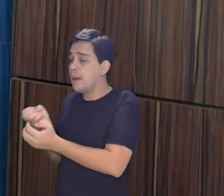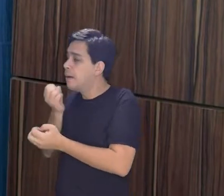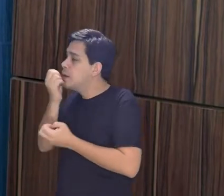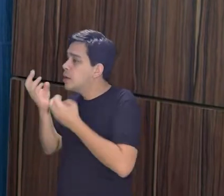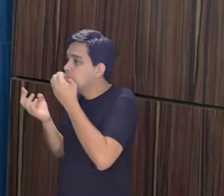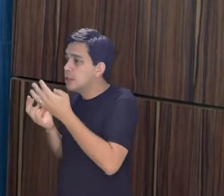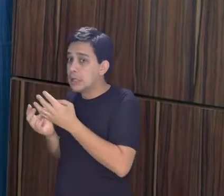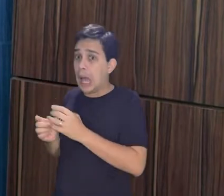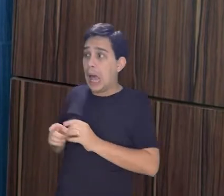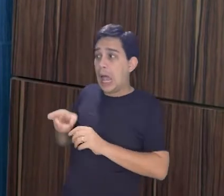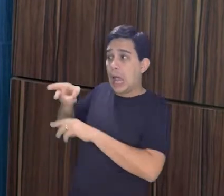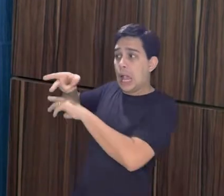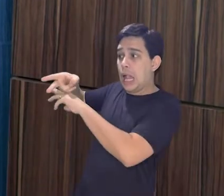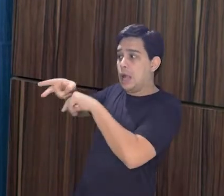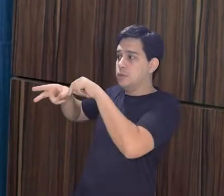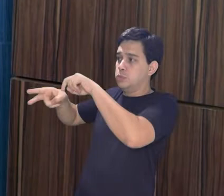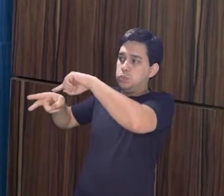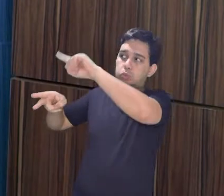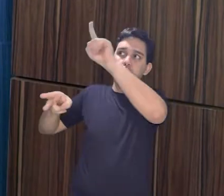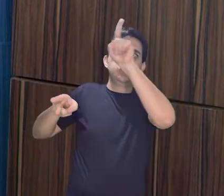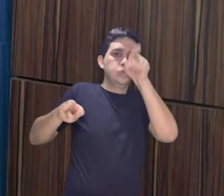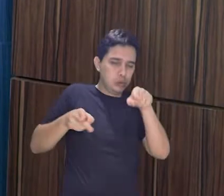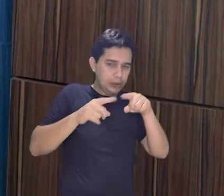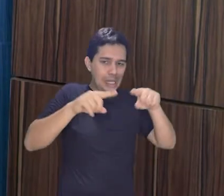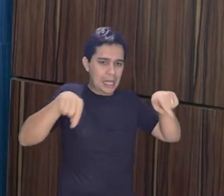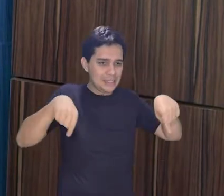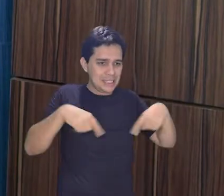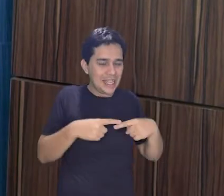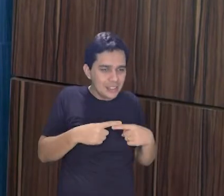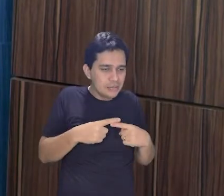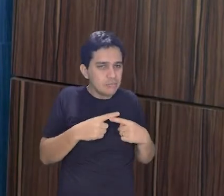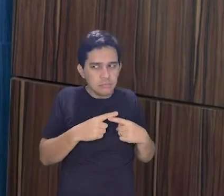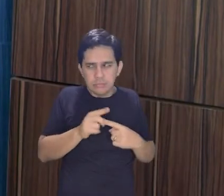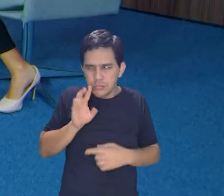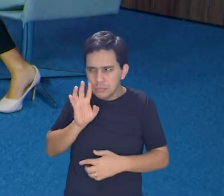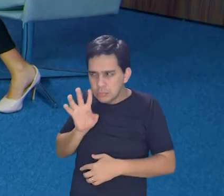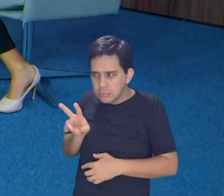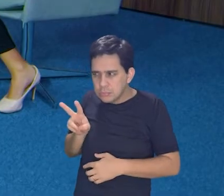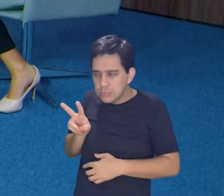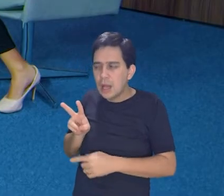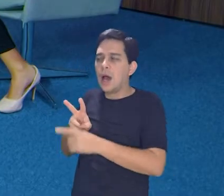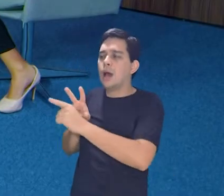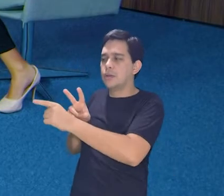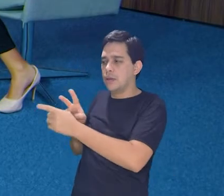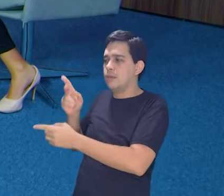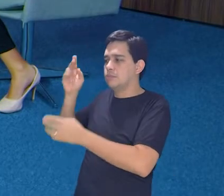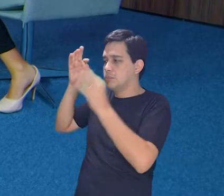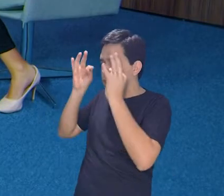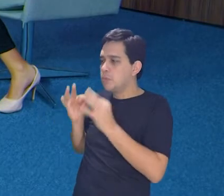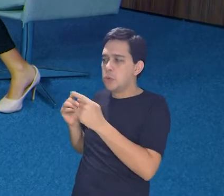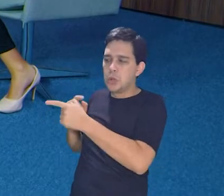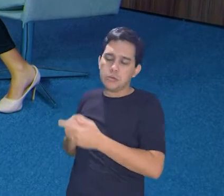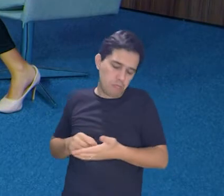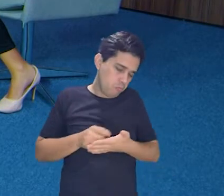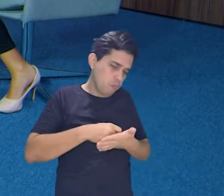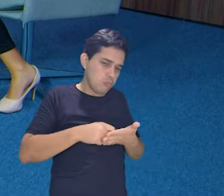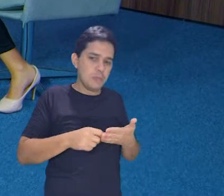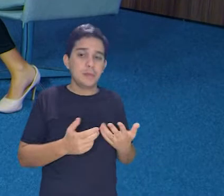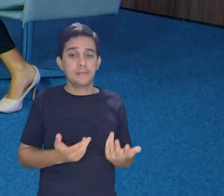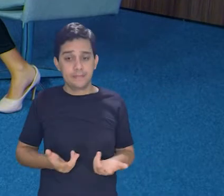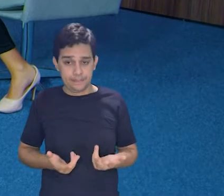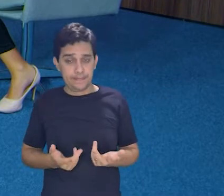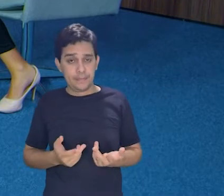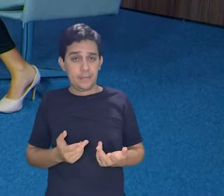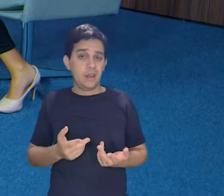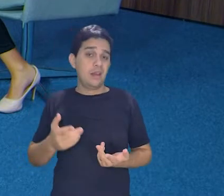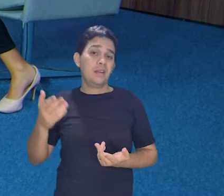fórum junto com o acusado, com o agressor, e no ambiente da audiência, né, ela estava ali em contato direto com esse abusador ou